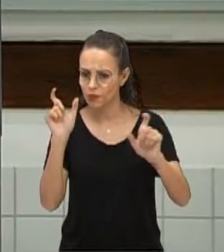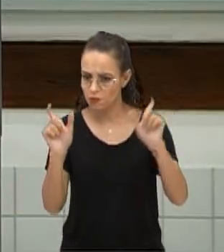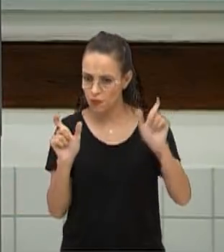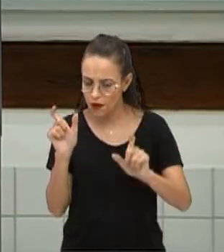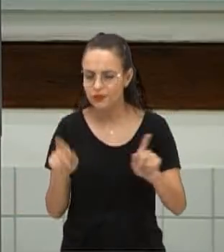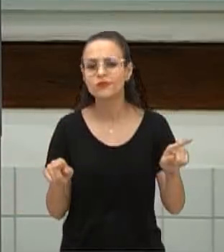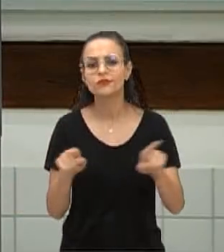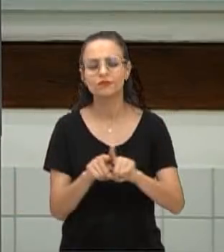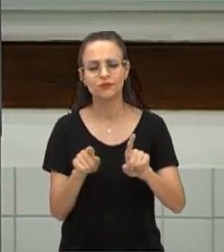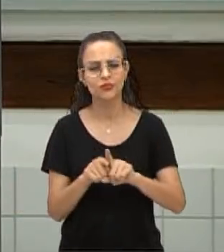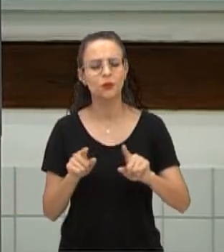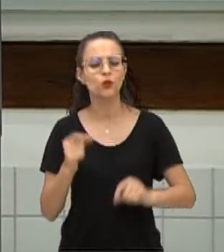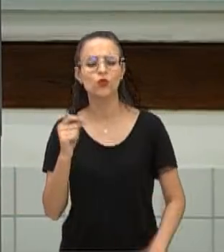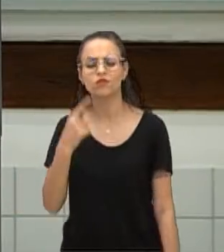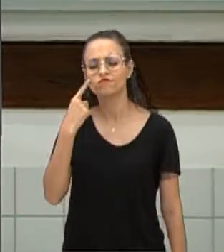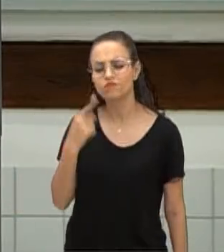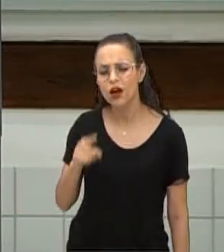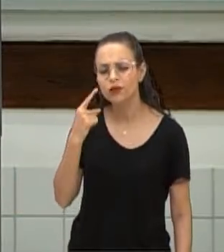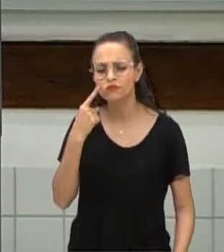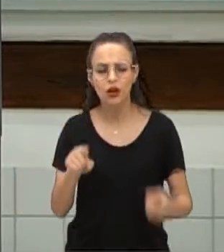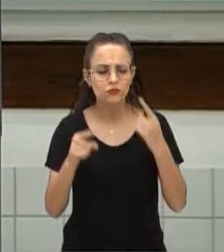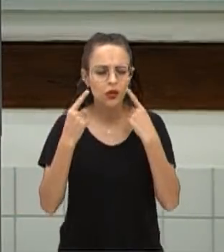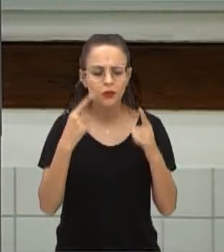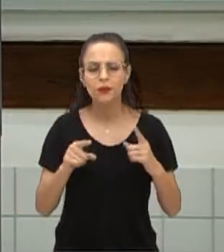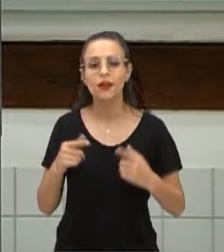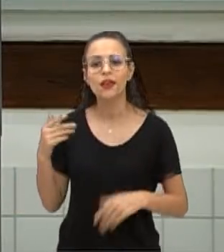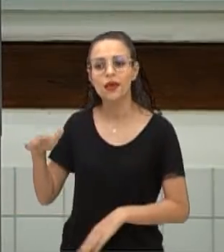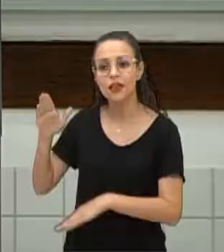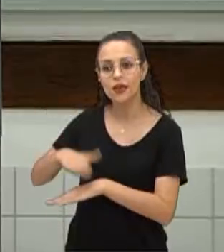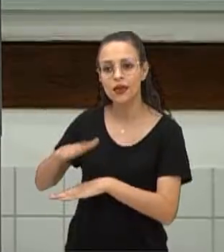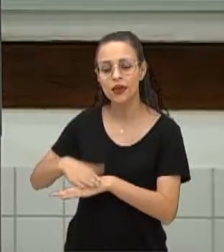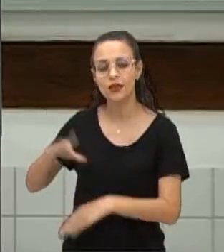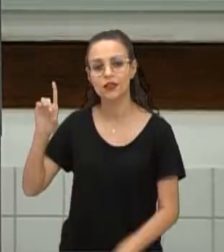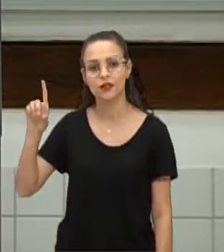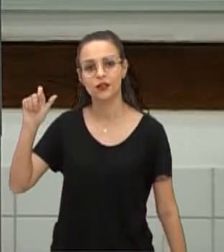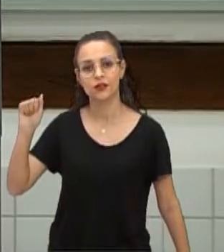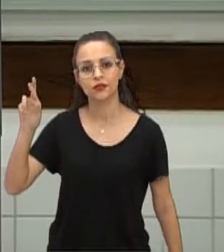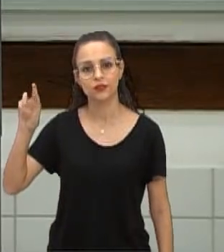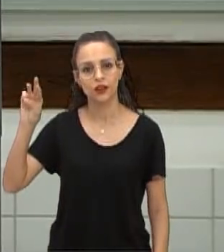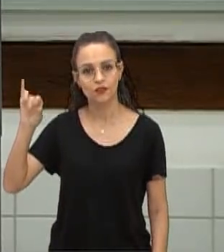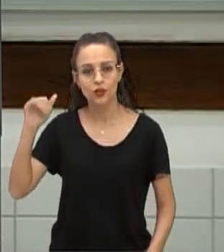quais foram as descobertas que fizeram o Darwin largar o